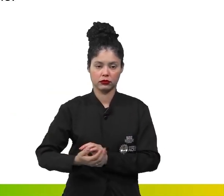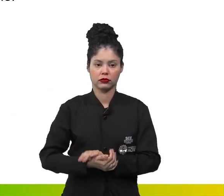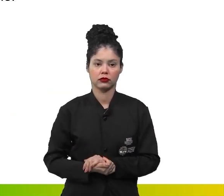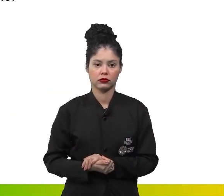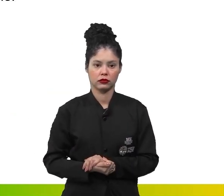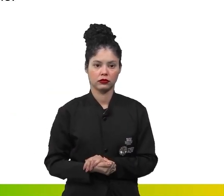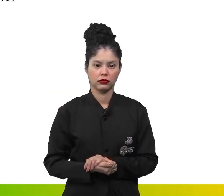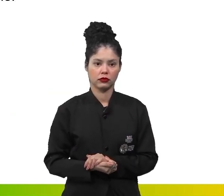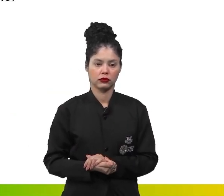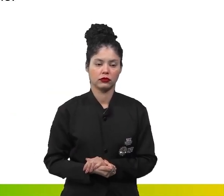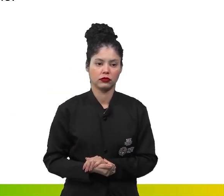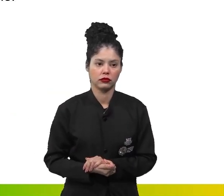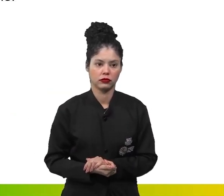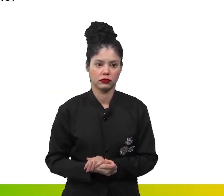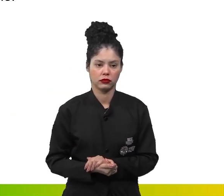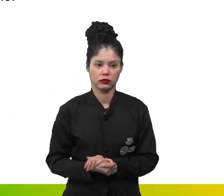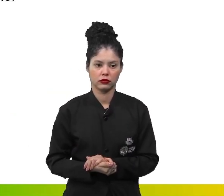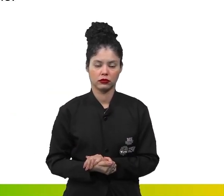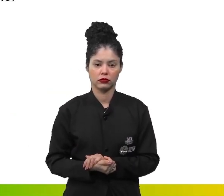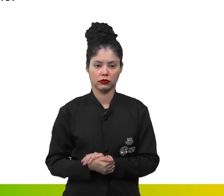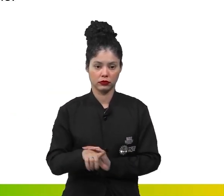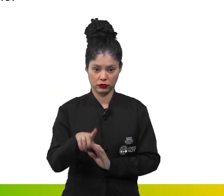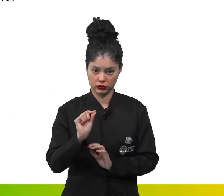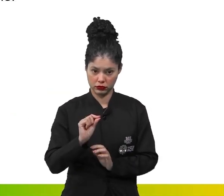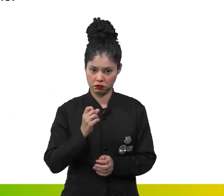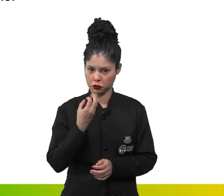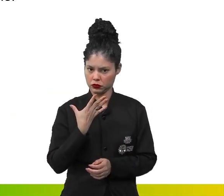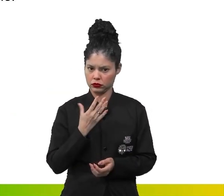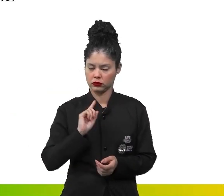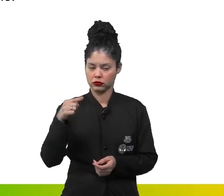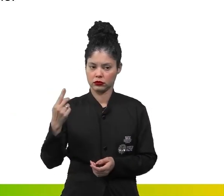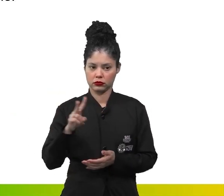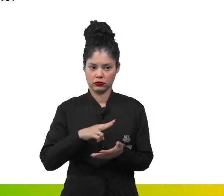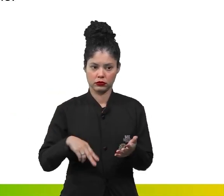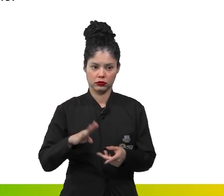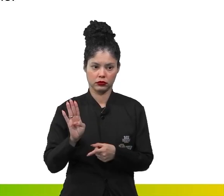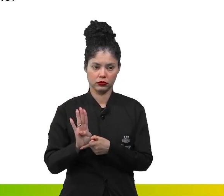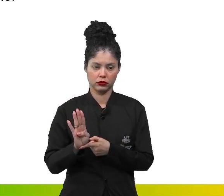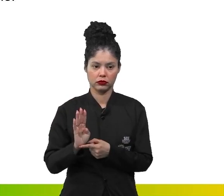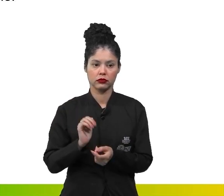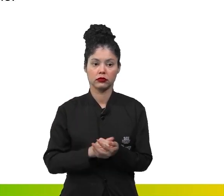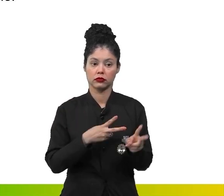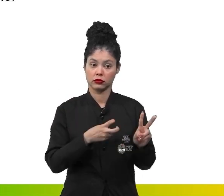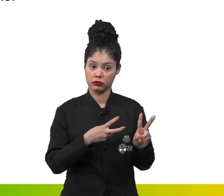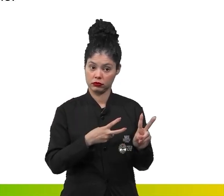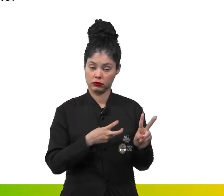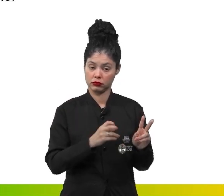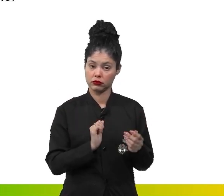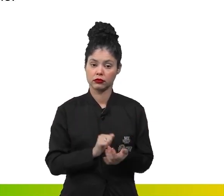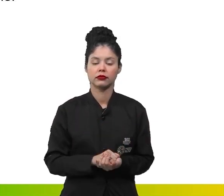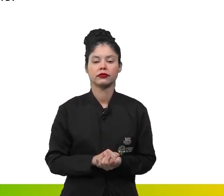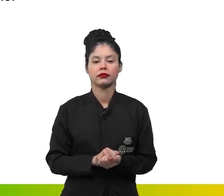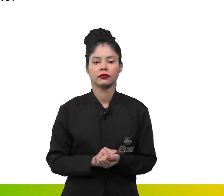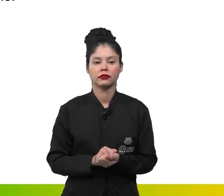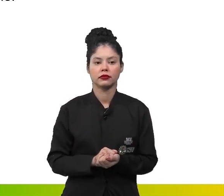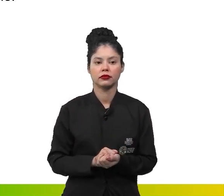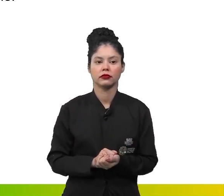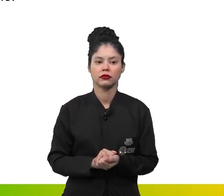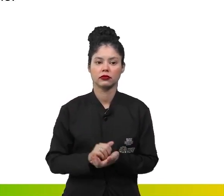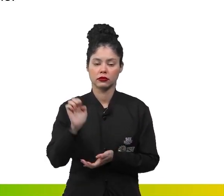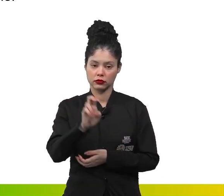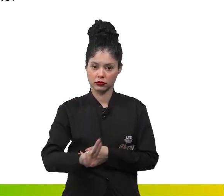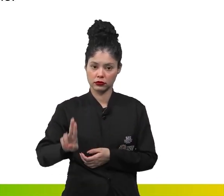continente africano. Muito boa essa alternativa, mas vamos ler a alternativa B. Indígenas de tronco